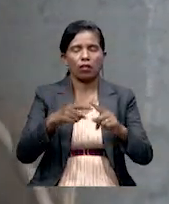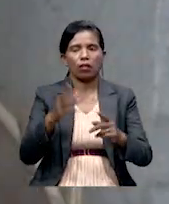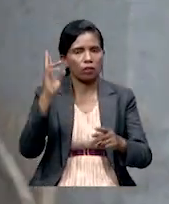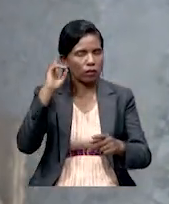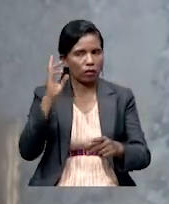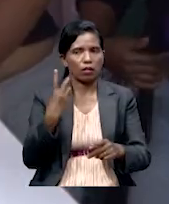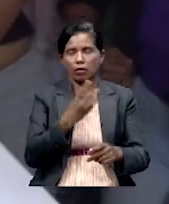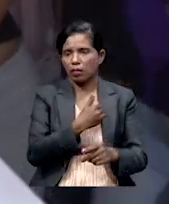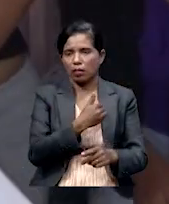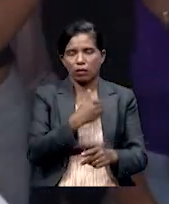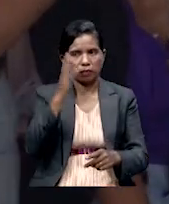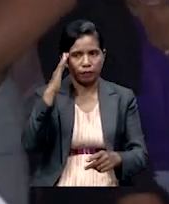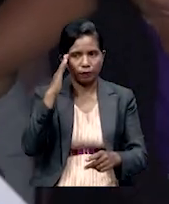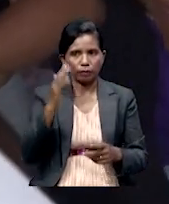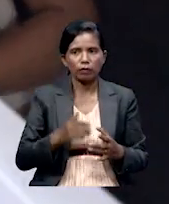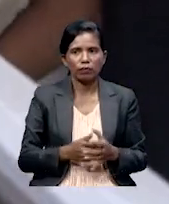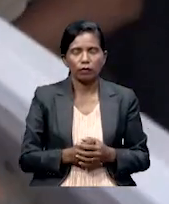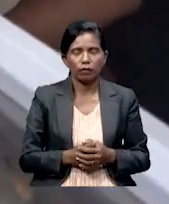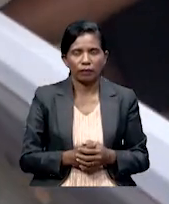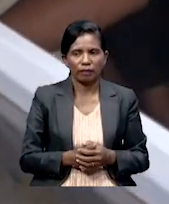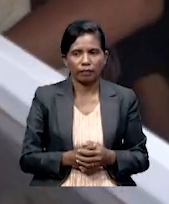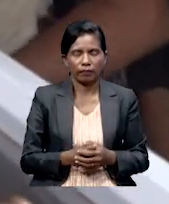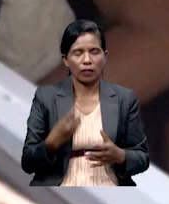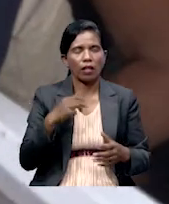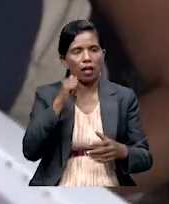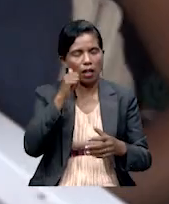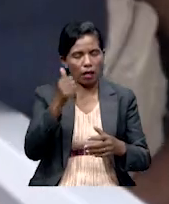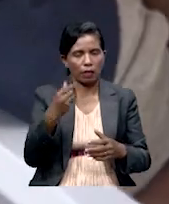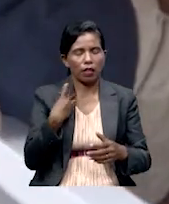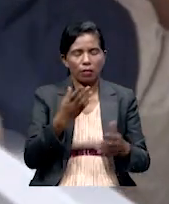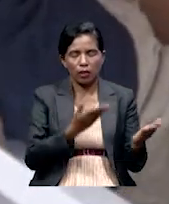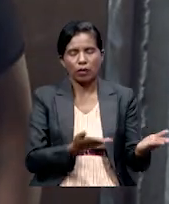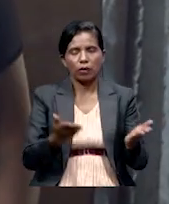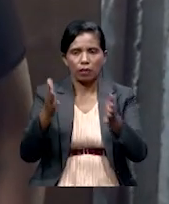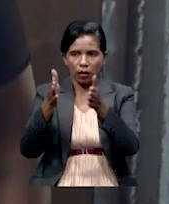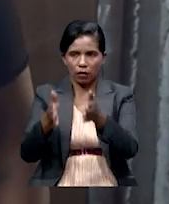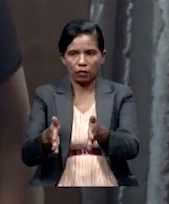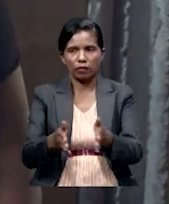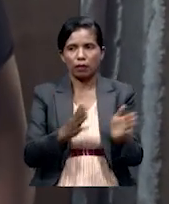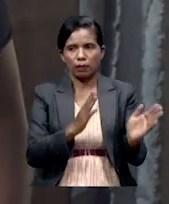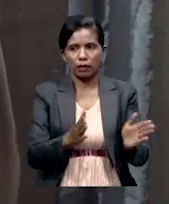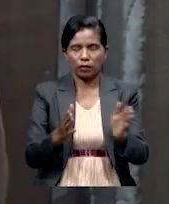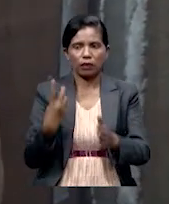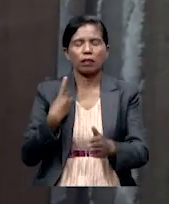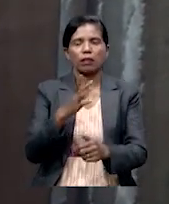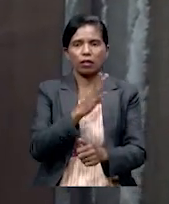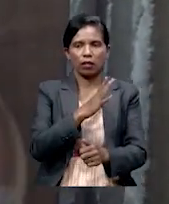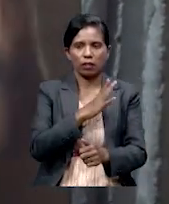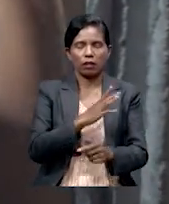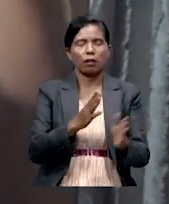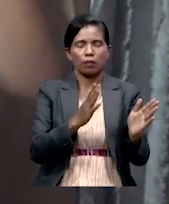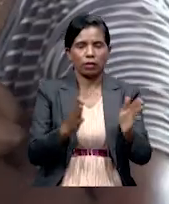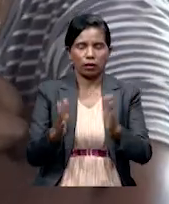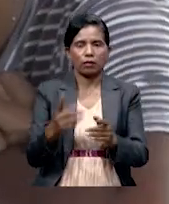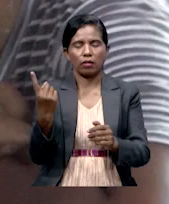torona ne be ami se do kat ne aka kar kala ko am am tin sira koinya abang ami ko itenia proses na ami hein ma be proses na fatin